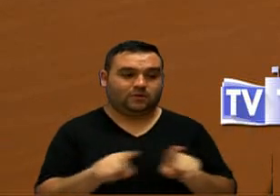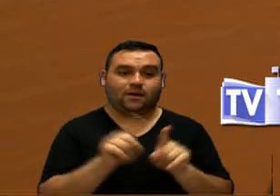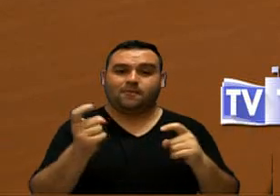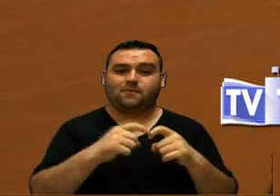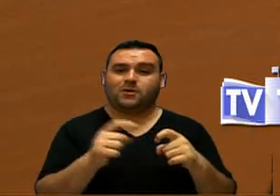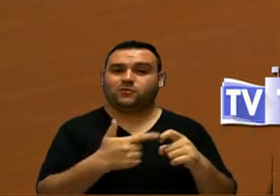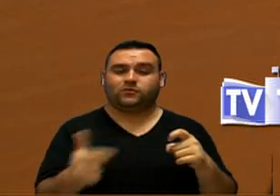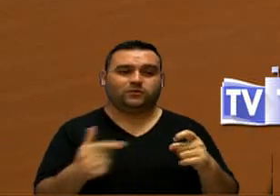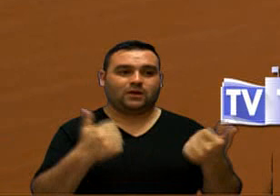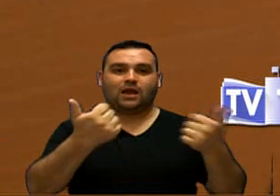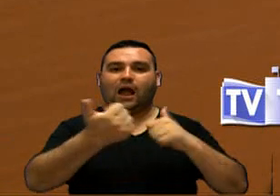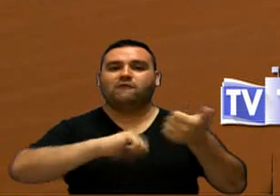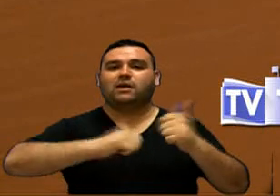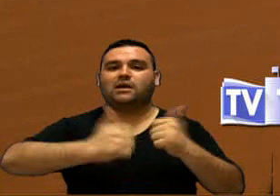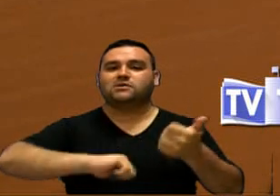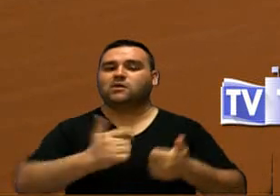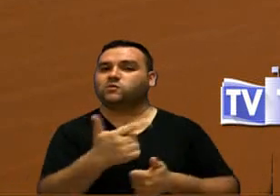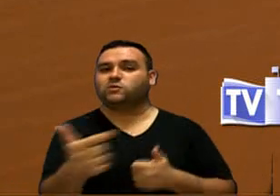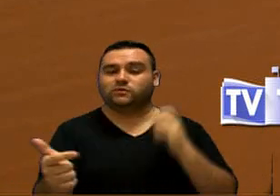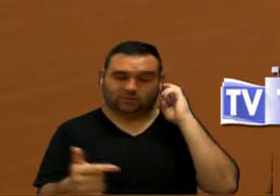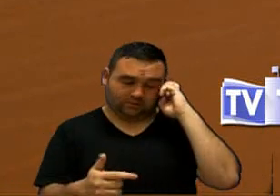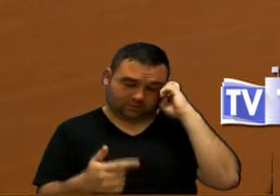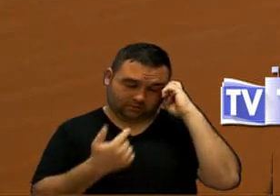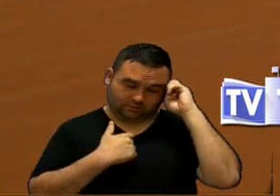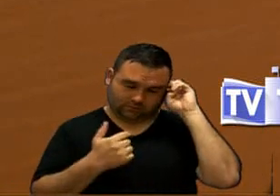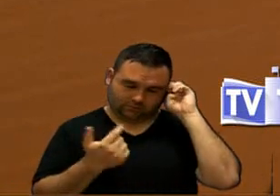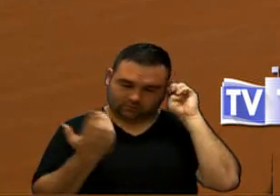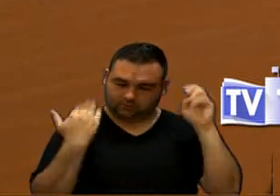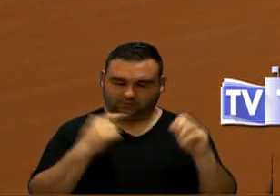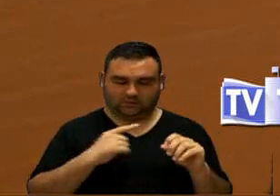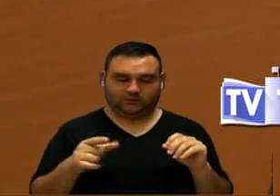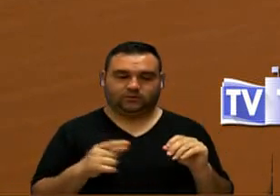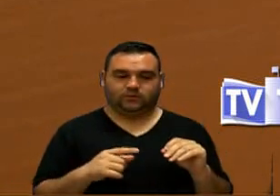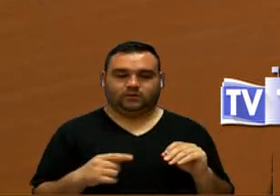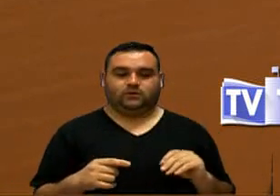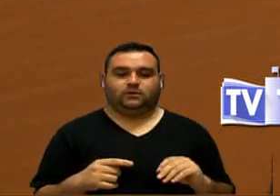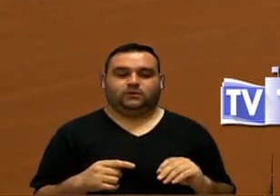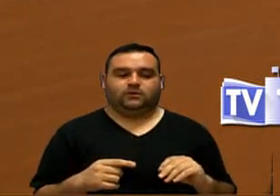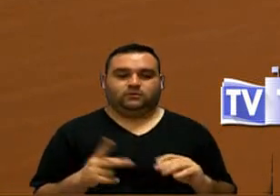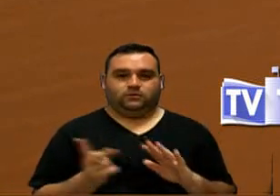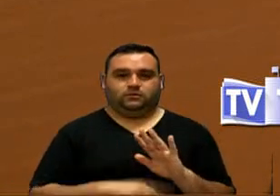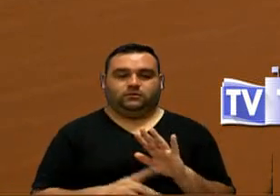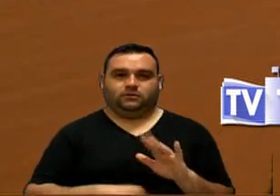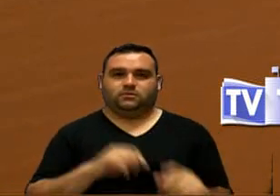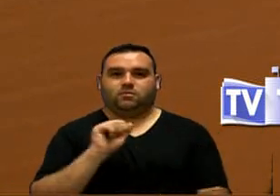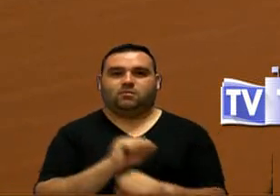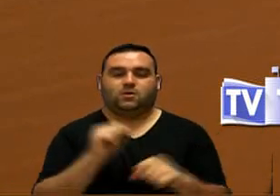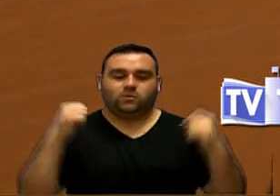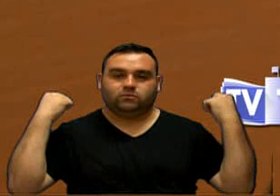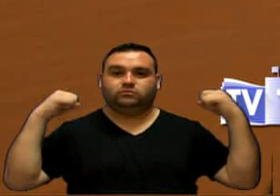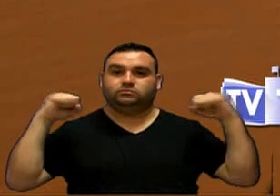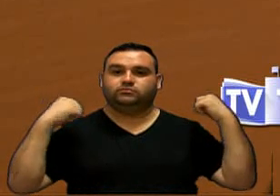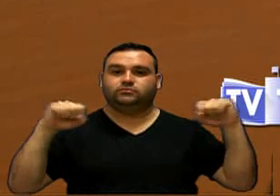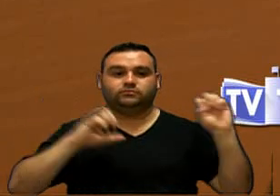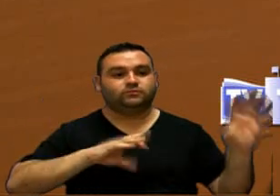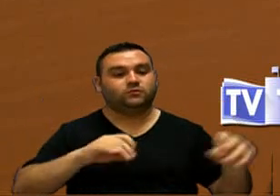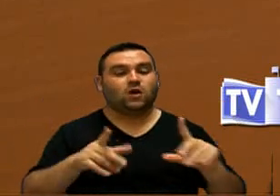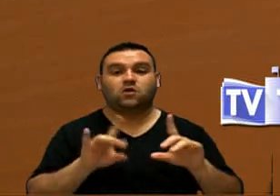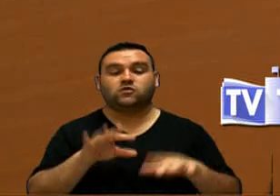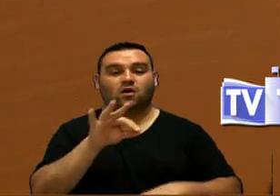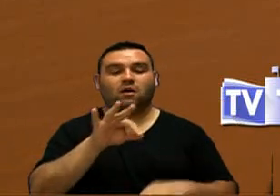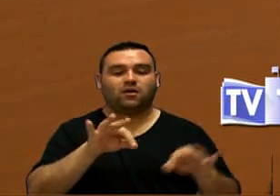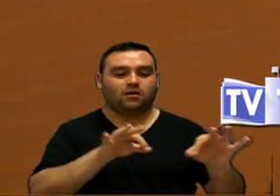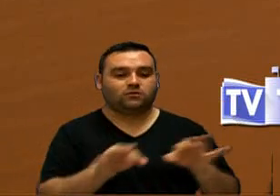fazer avaliação de educação física. Eu fiz um projeto, também foi aprovado. Sim. Eles pararam de dar aula de educação física, só jogavam